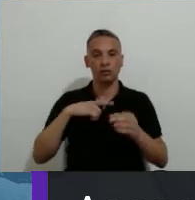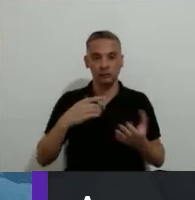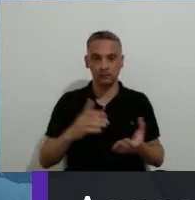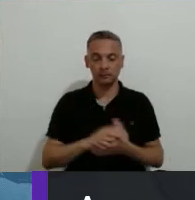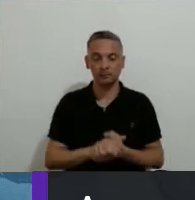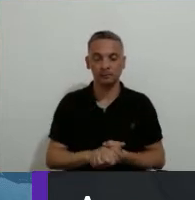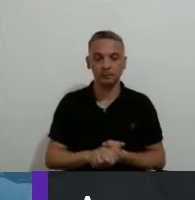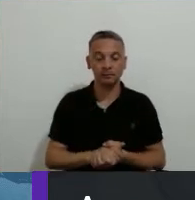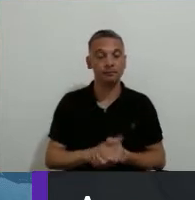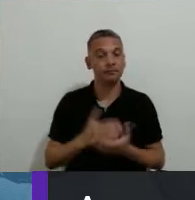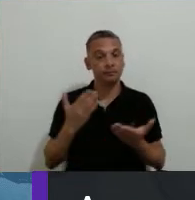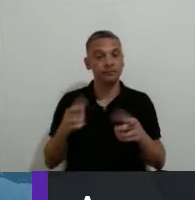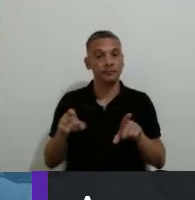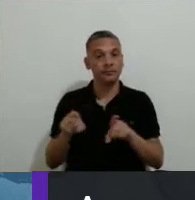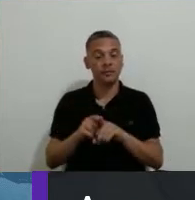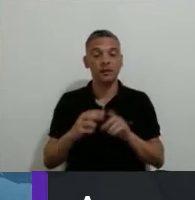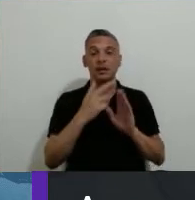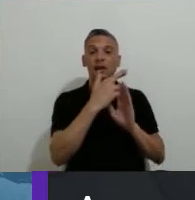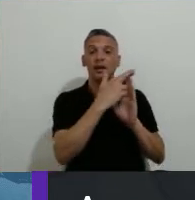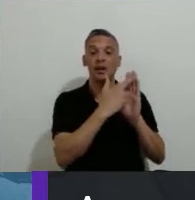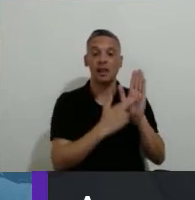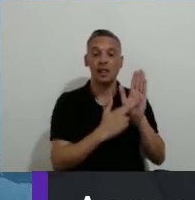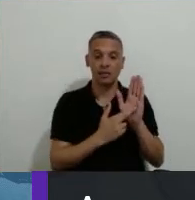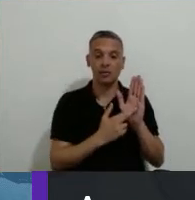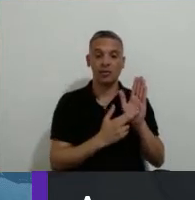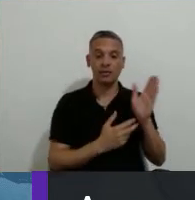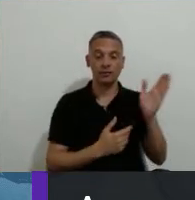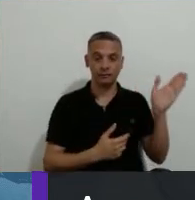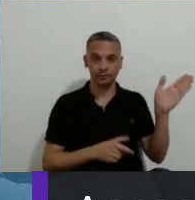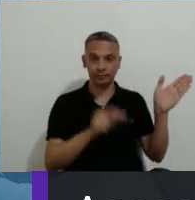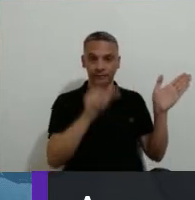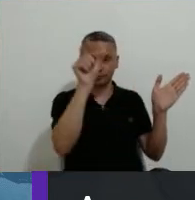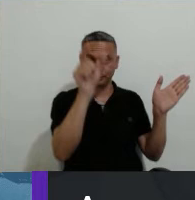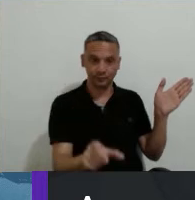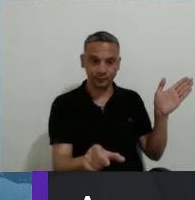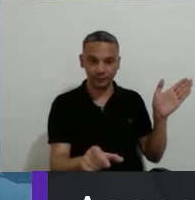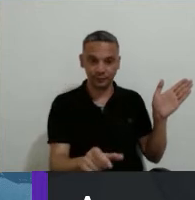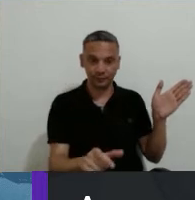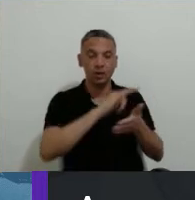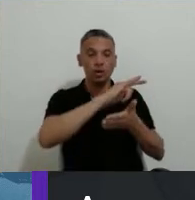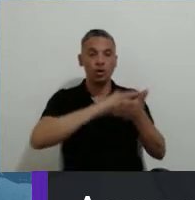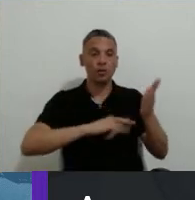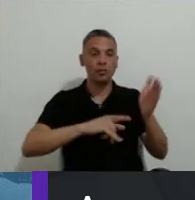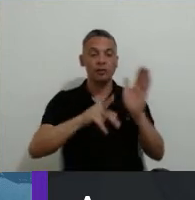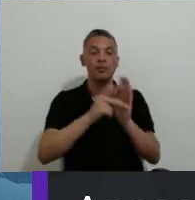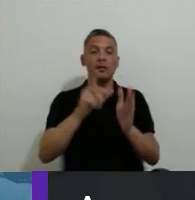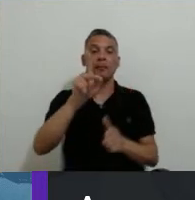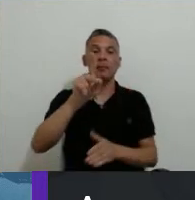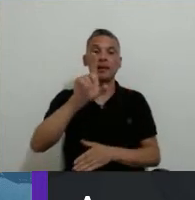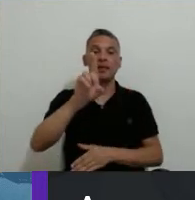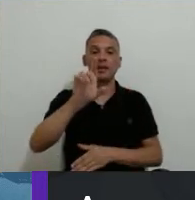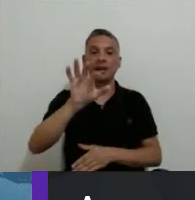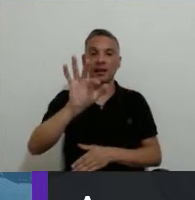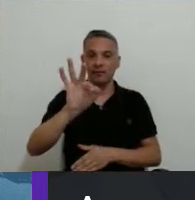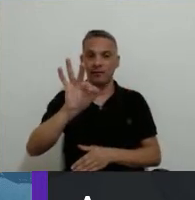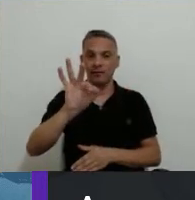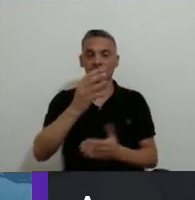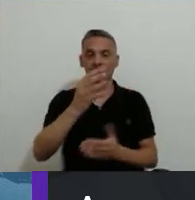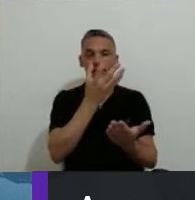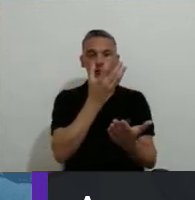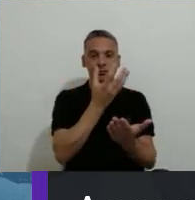Por fim, temos o relatório personalizado, que é esse documento em PDF que estará disponível já